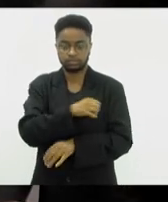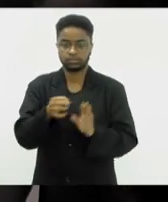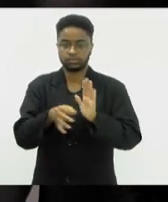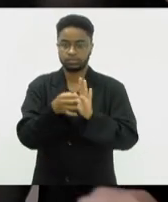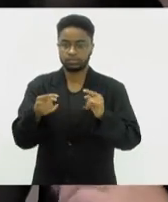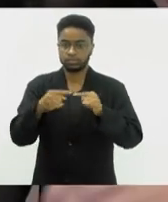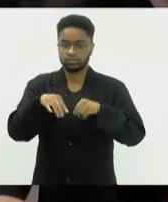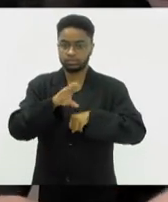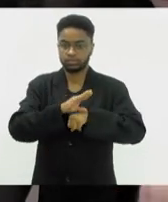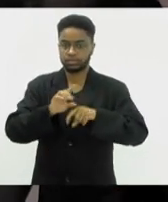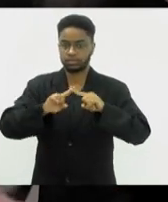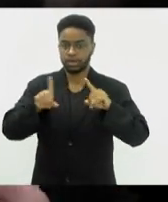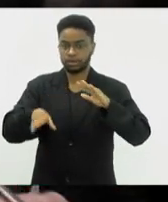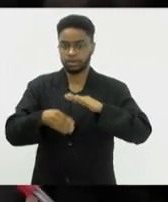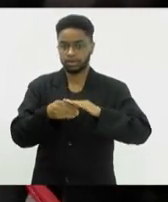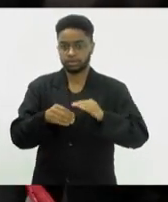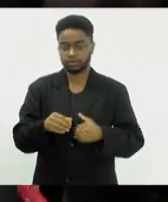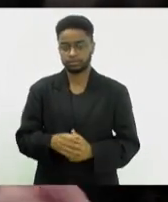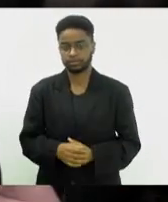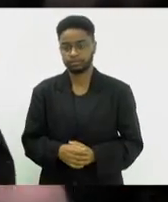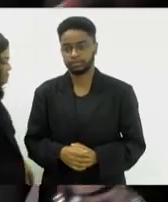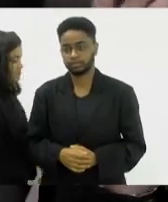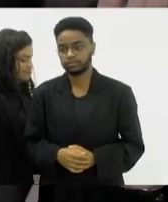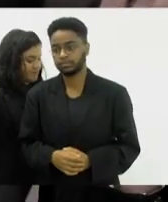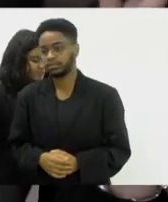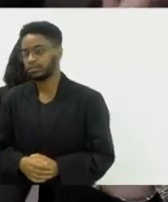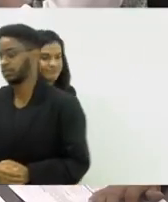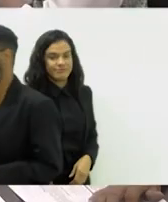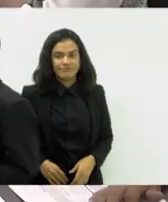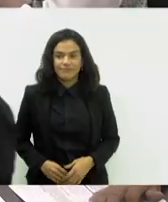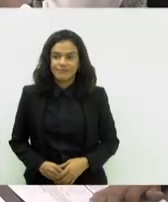constitucionalidade com emenda, presidente.